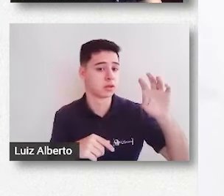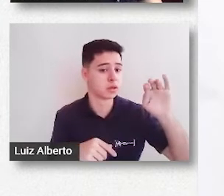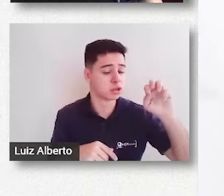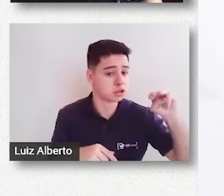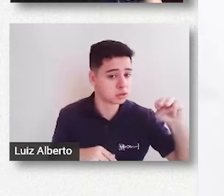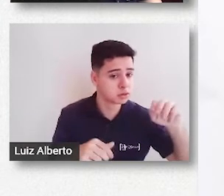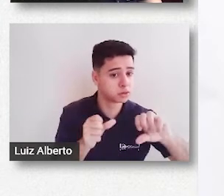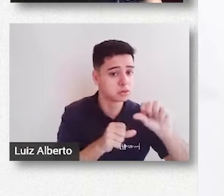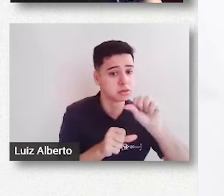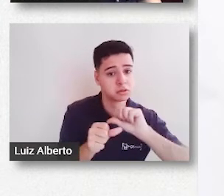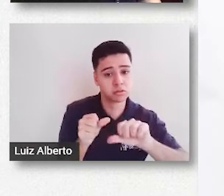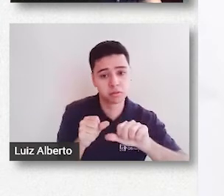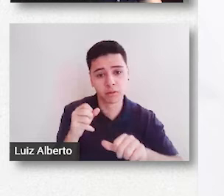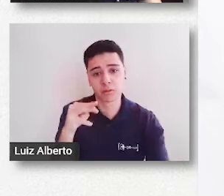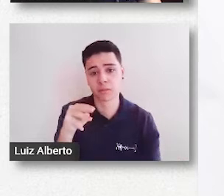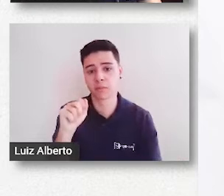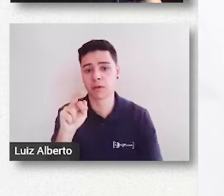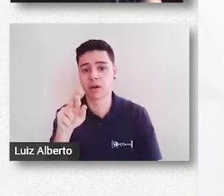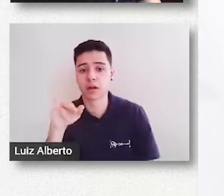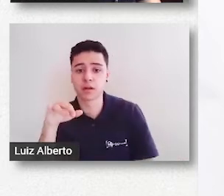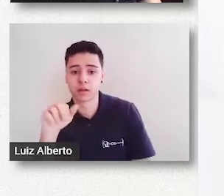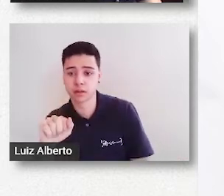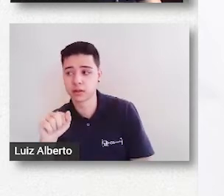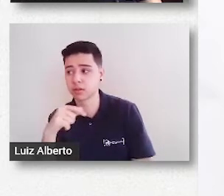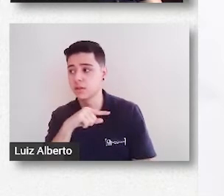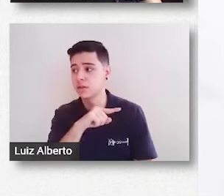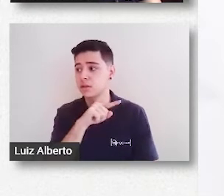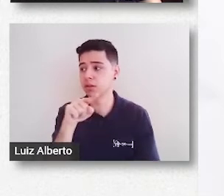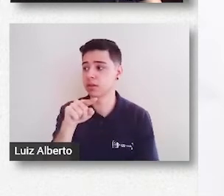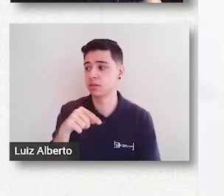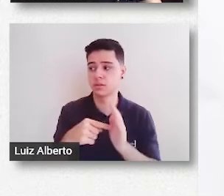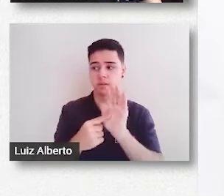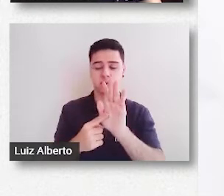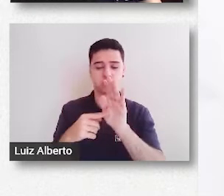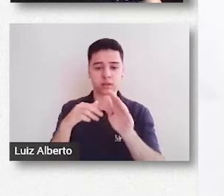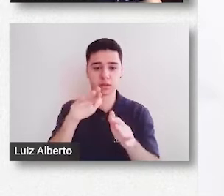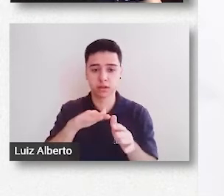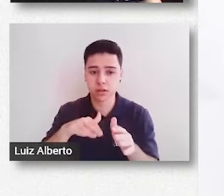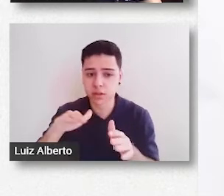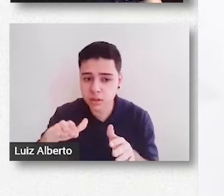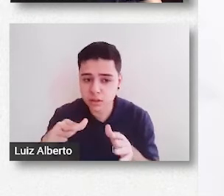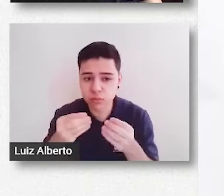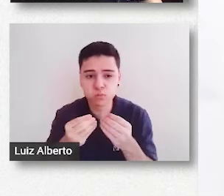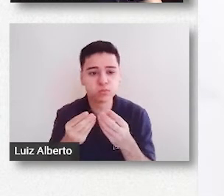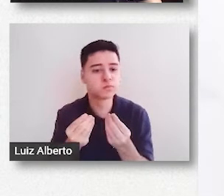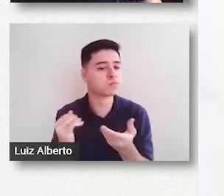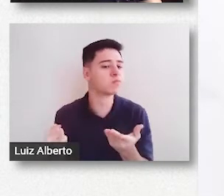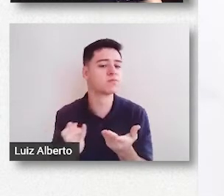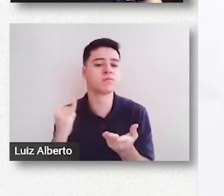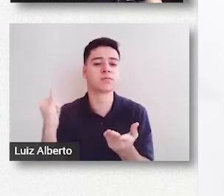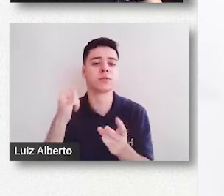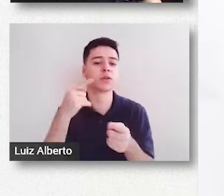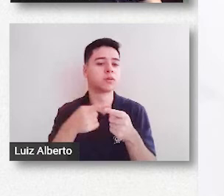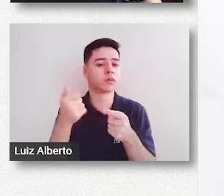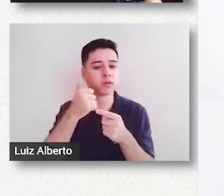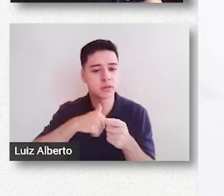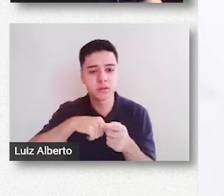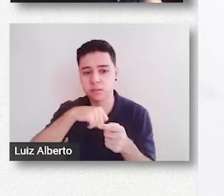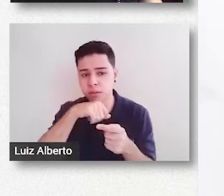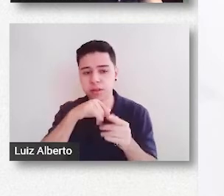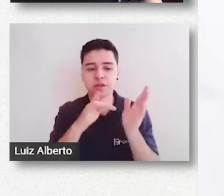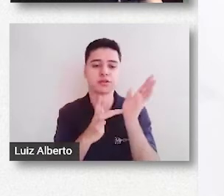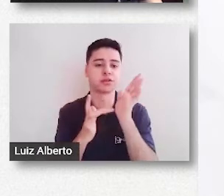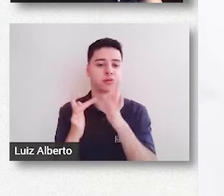Maria, que eles iriam conceber uma criança e que essa criança seria muito importante, porque ela seria a mãe do